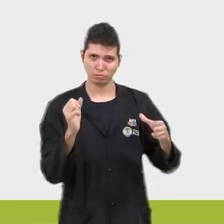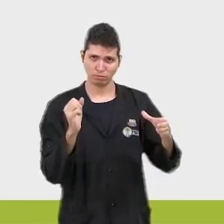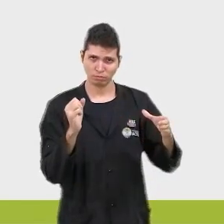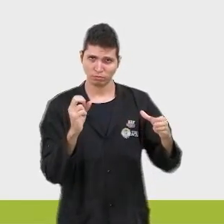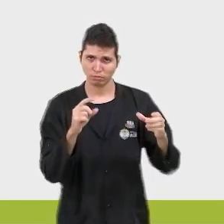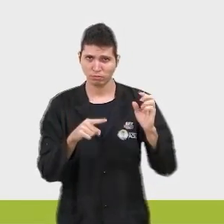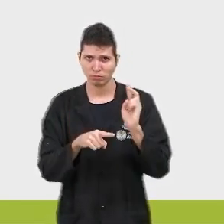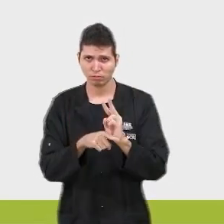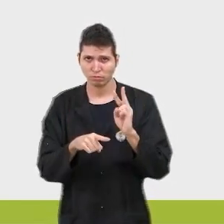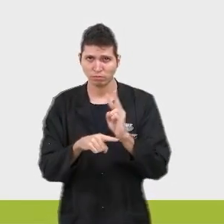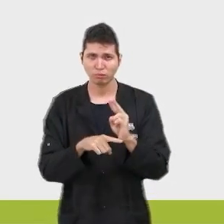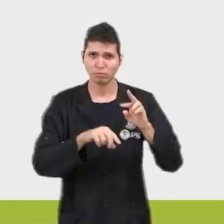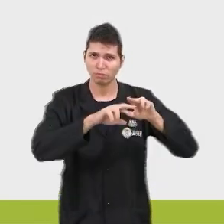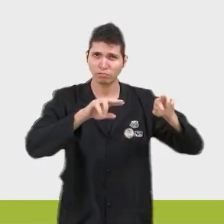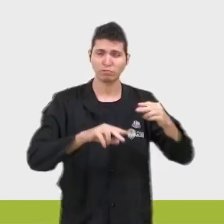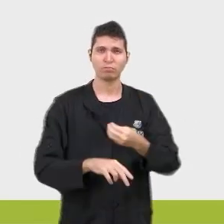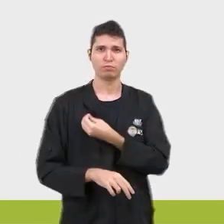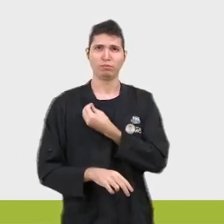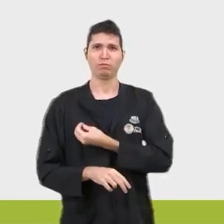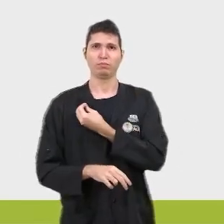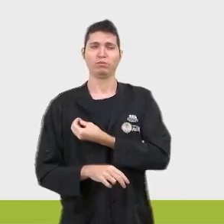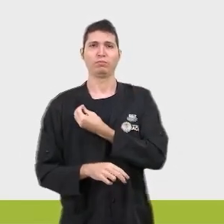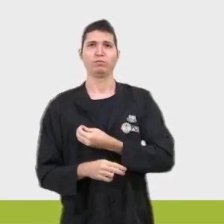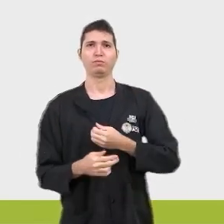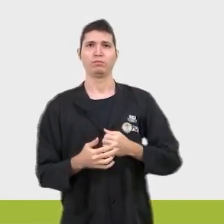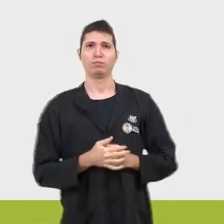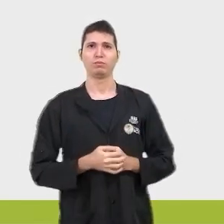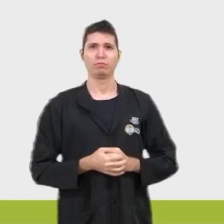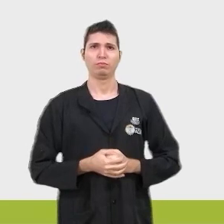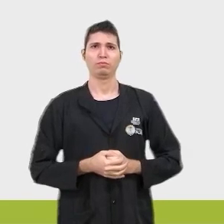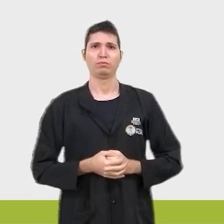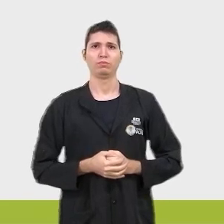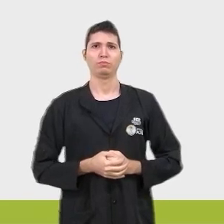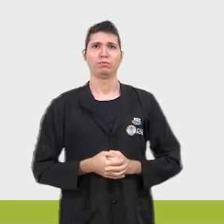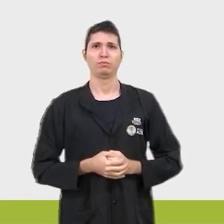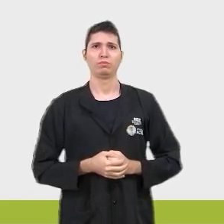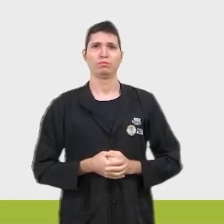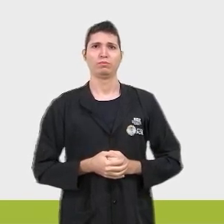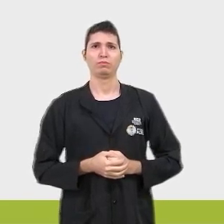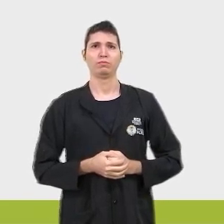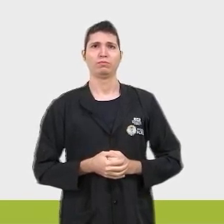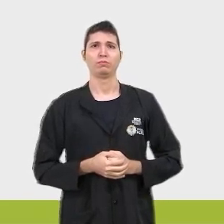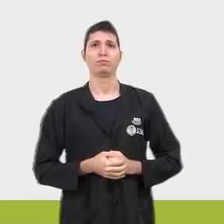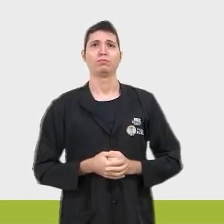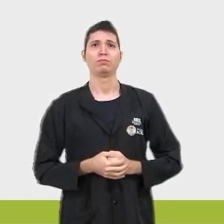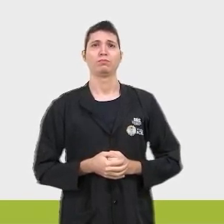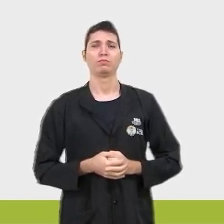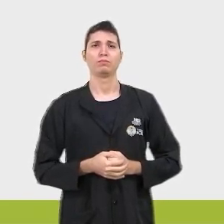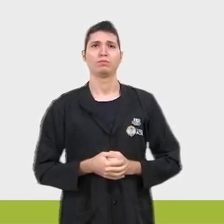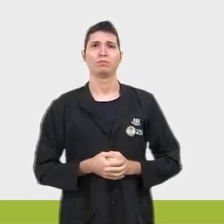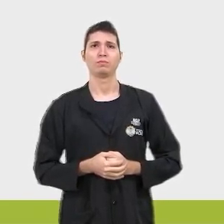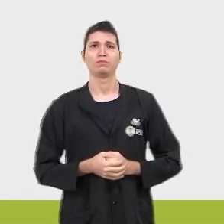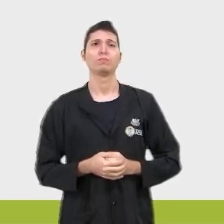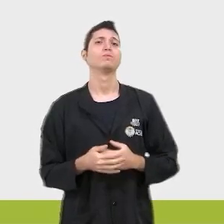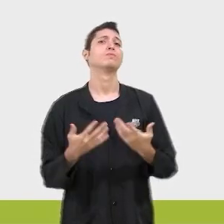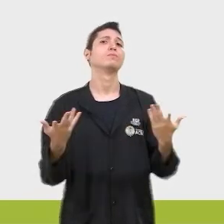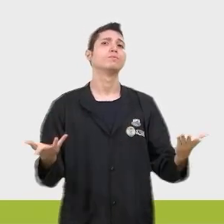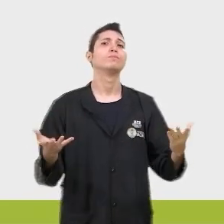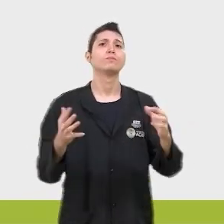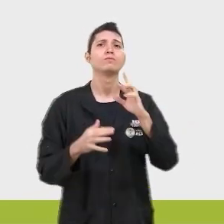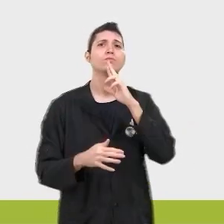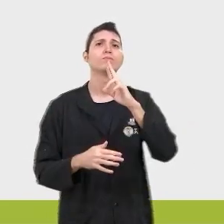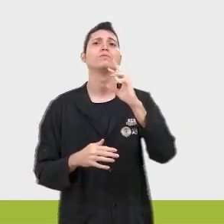os indivíduos. Favorece a formação de ilhas de proteção integral? E aí, o que vocês acham? Qual a